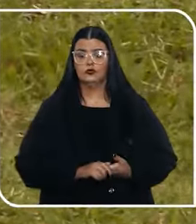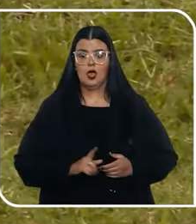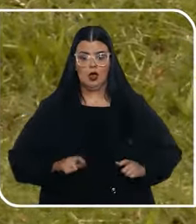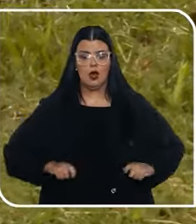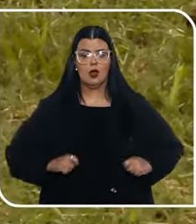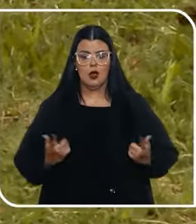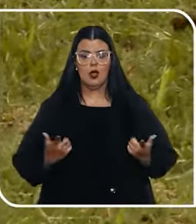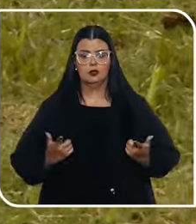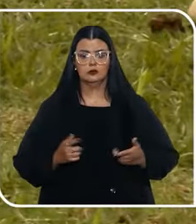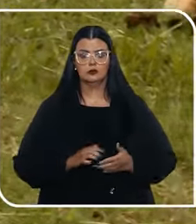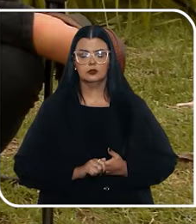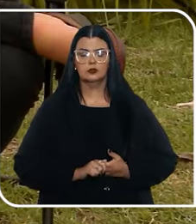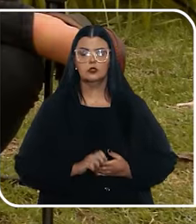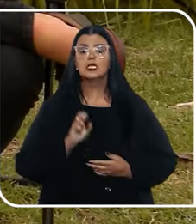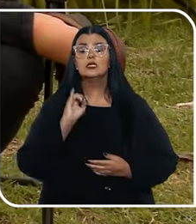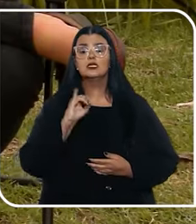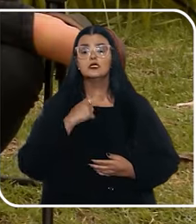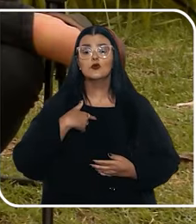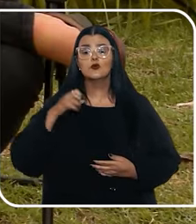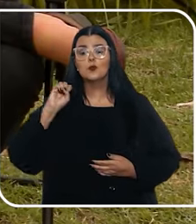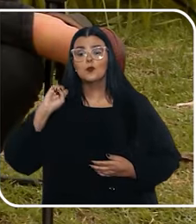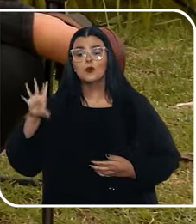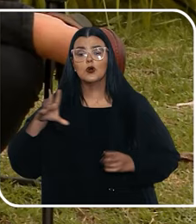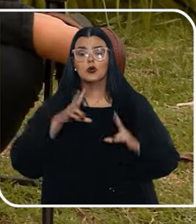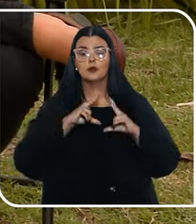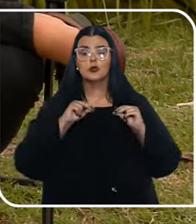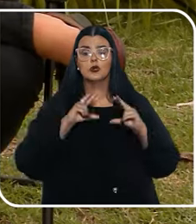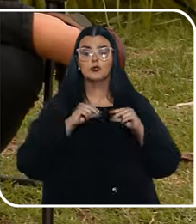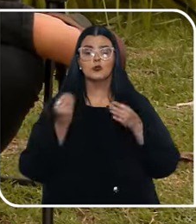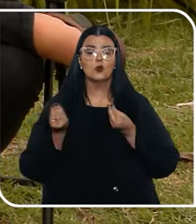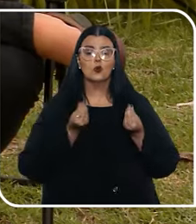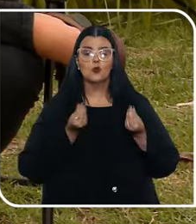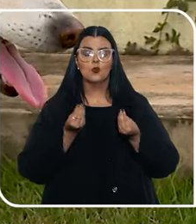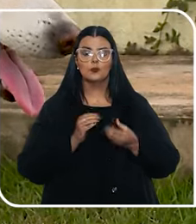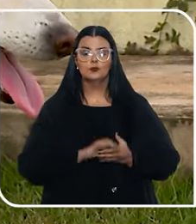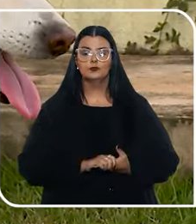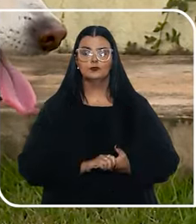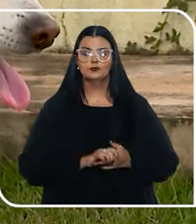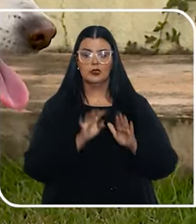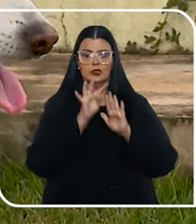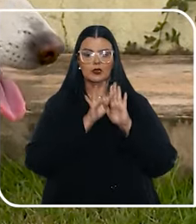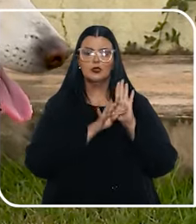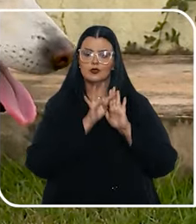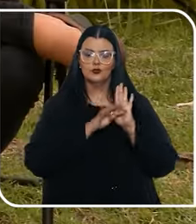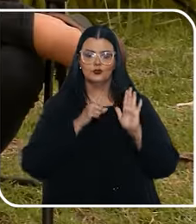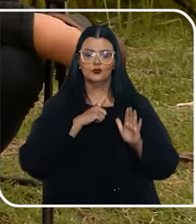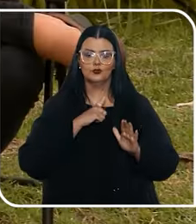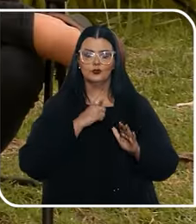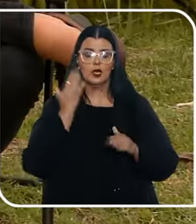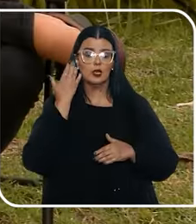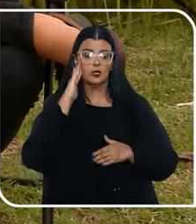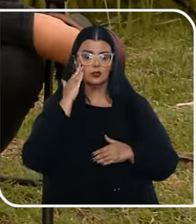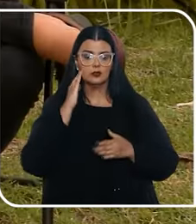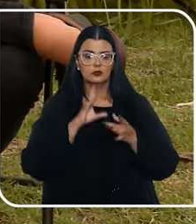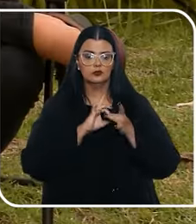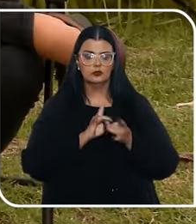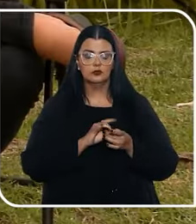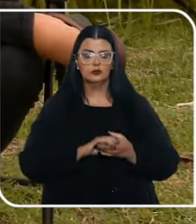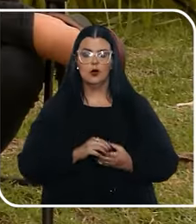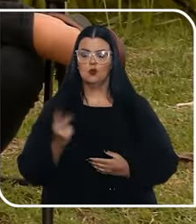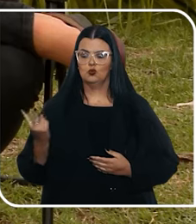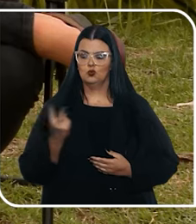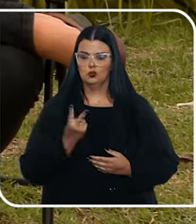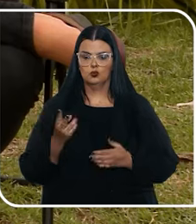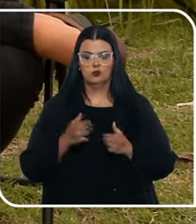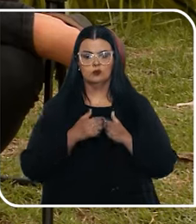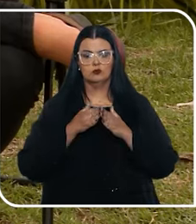e outra coisa que eu queria garantir era se eu fosse embora de Brasília, que ela pudesse ir comigo. Eu tô com o texto aqui, ó, quer ver? Vamos entender juntos. Ambos